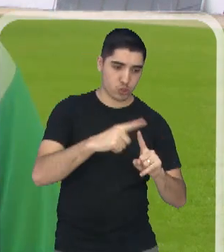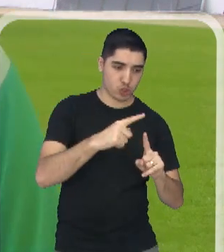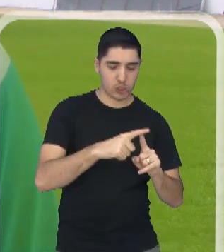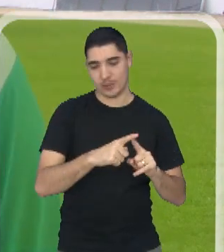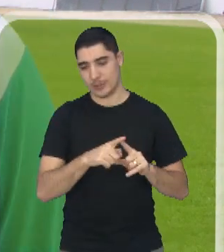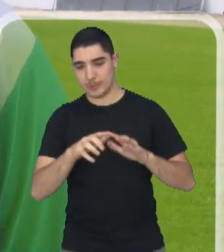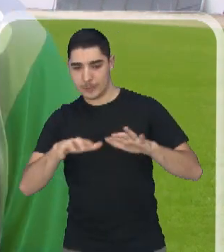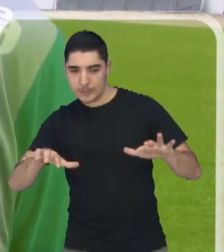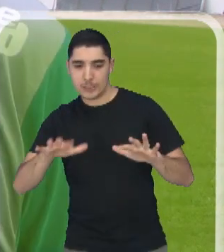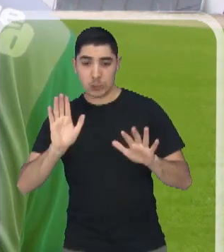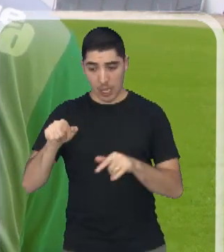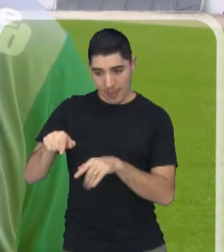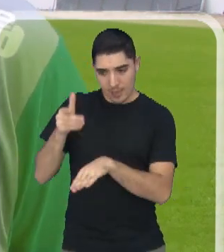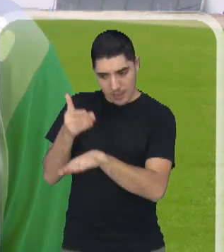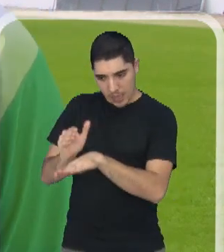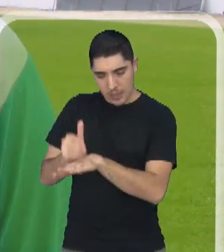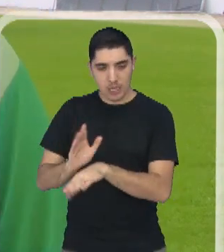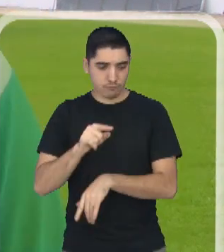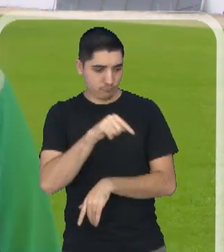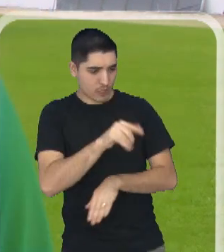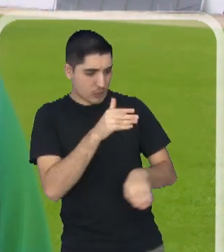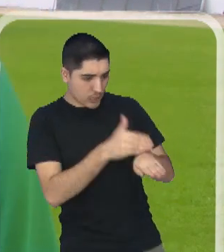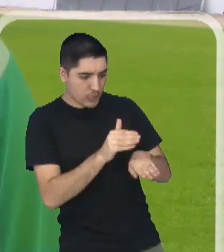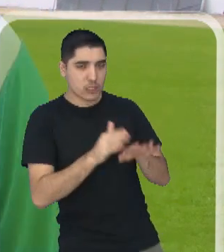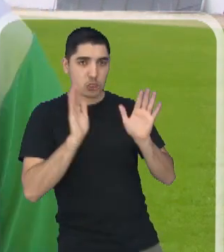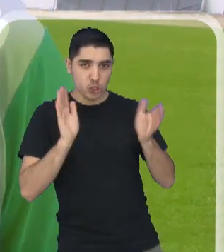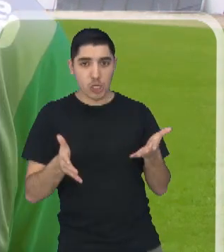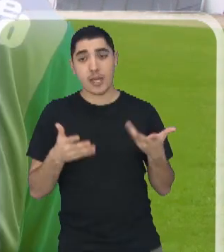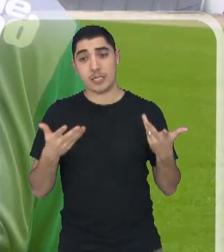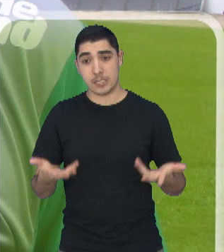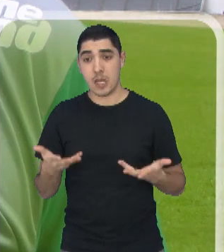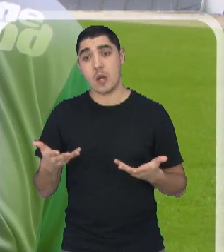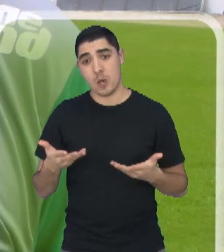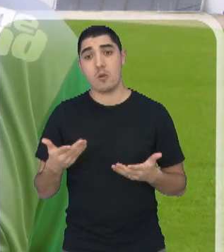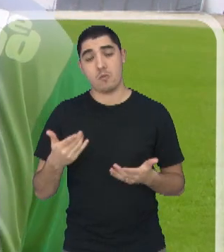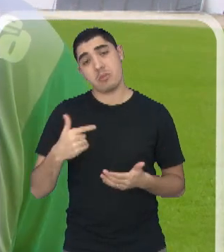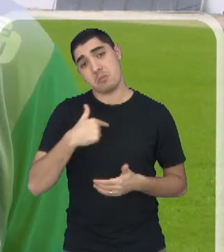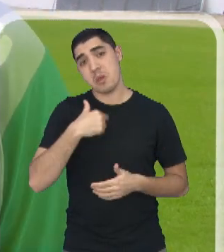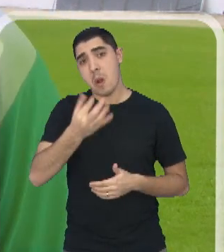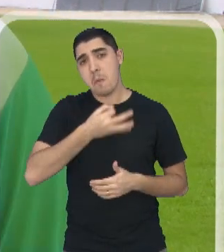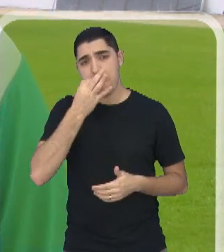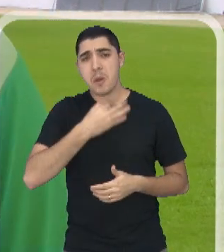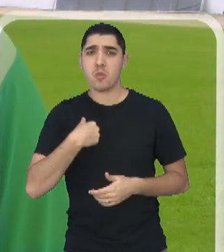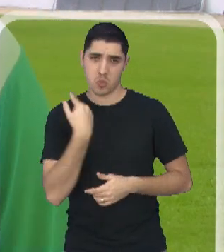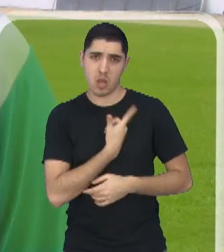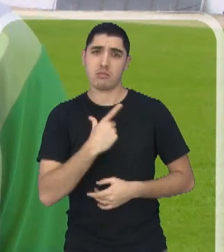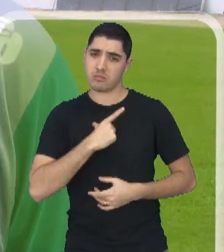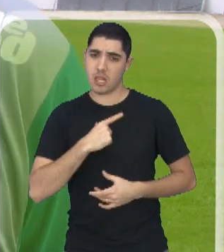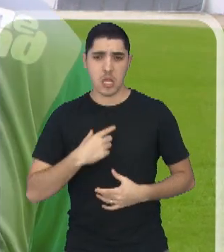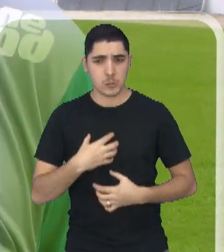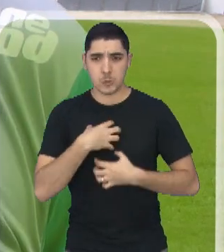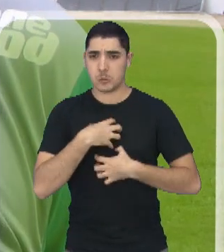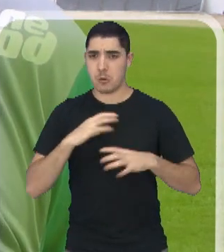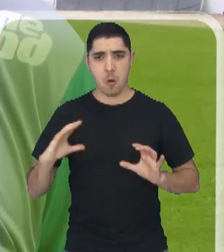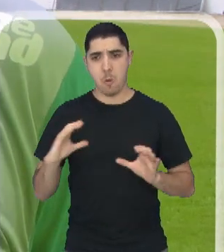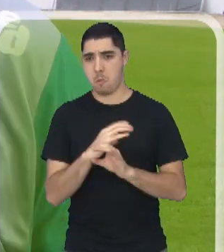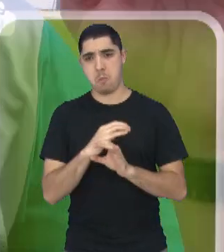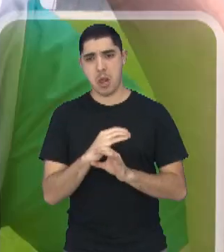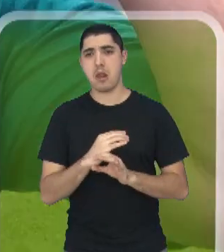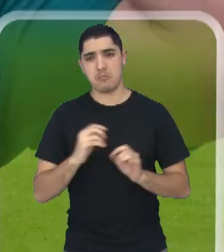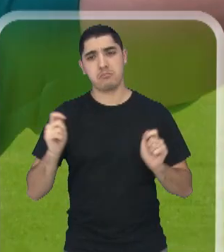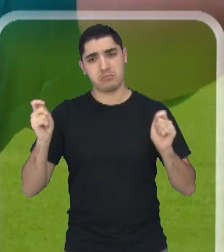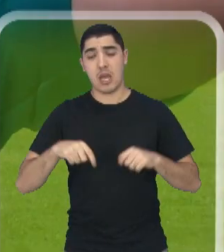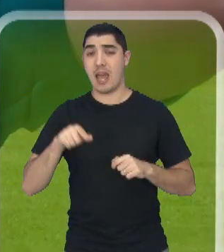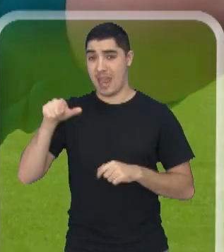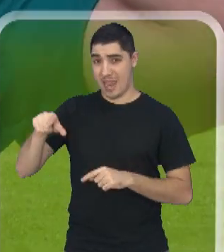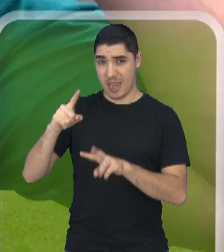já treinou e durante a competição toda. Então eu creio que nós somos preparados para esse jogo, um jogo difícil, como você falou, um time